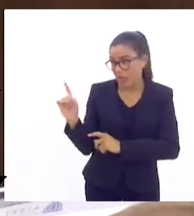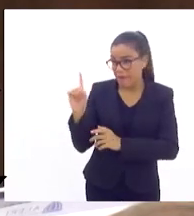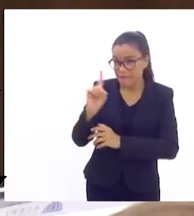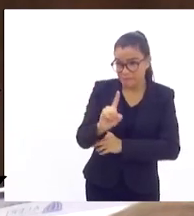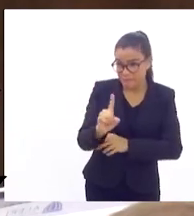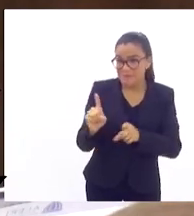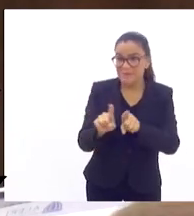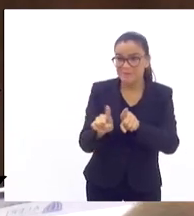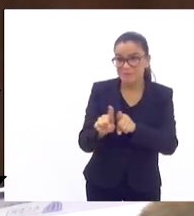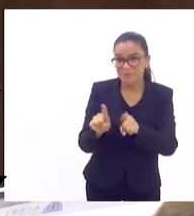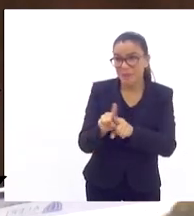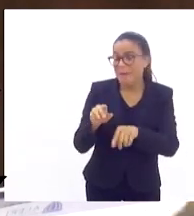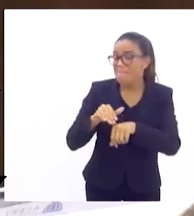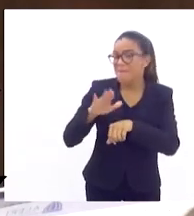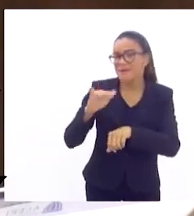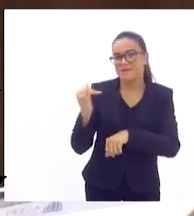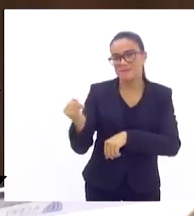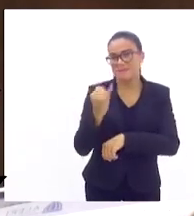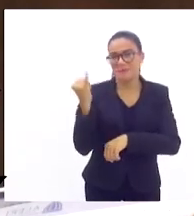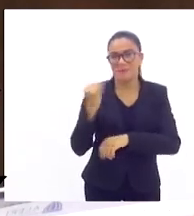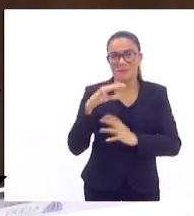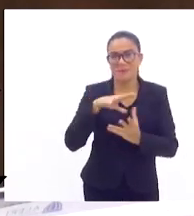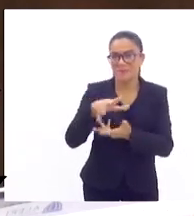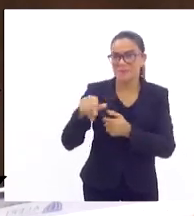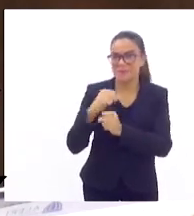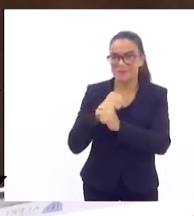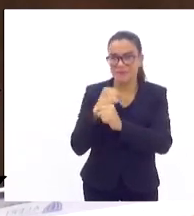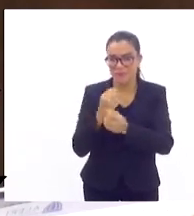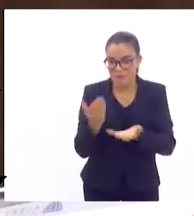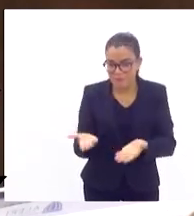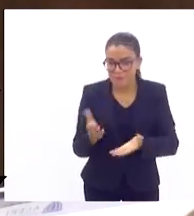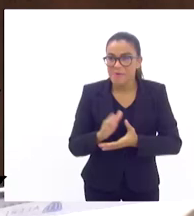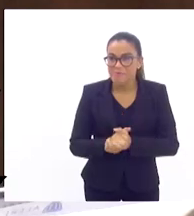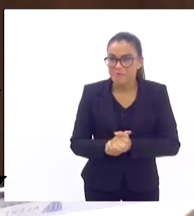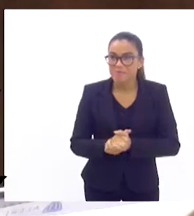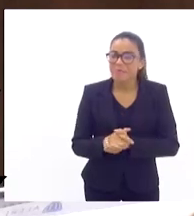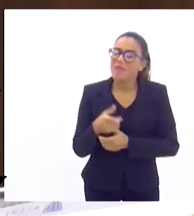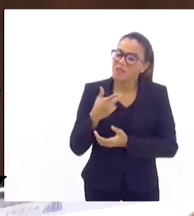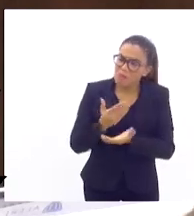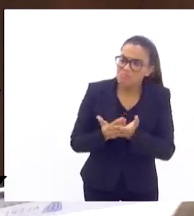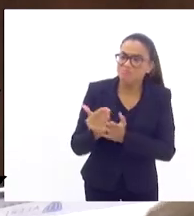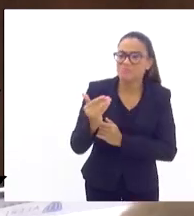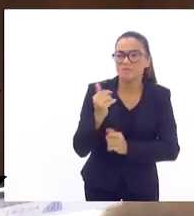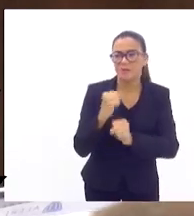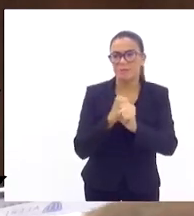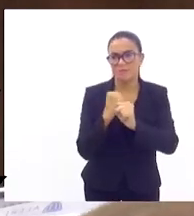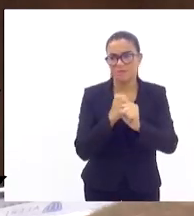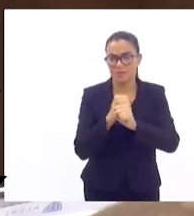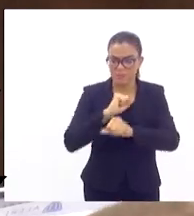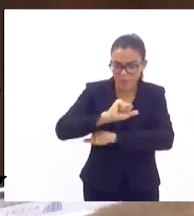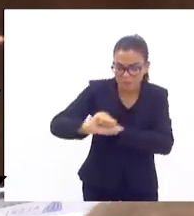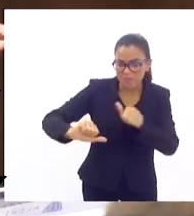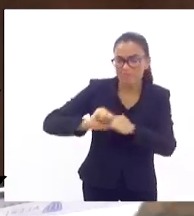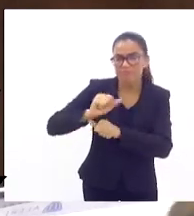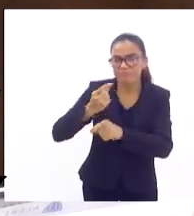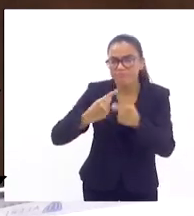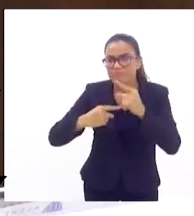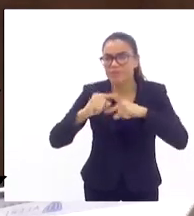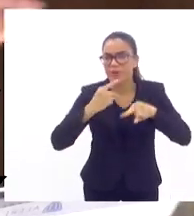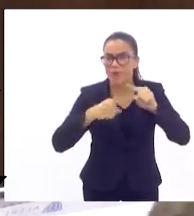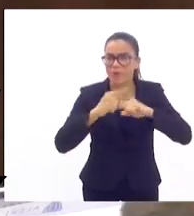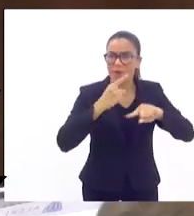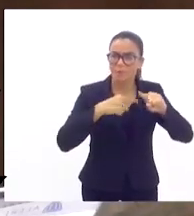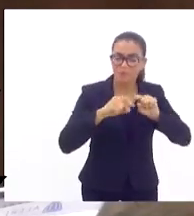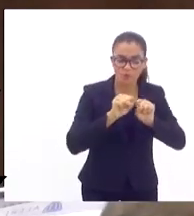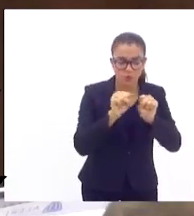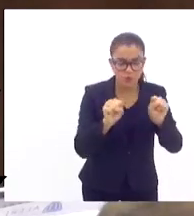pode ter certeza que é a obra mais importante do mundo. E então iniciamos essas obras e iniciamos a recuperação daqueles sistemas